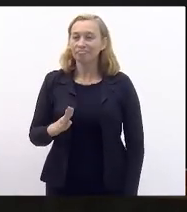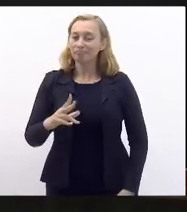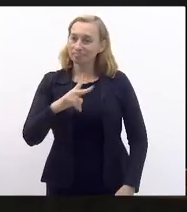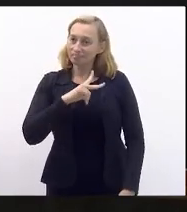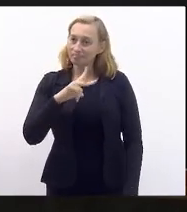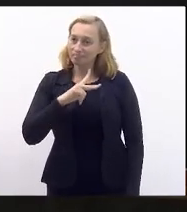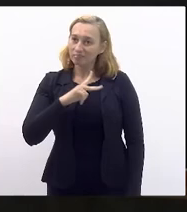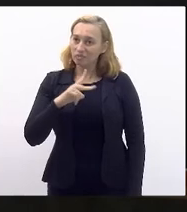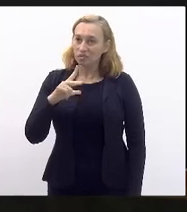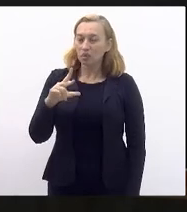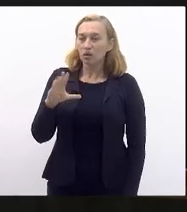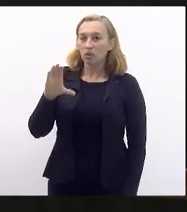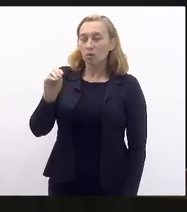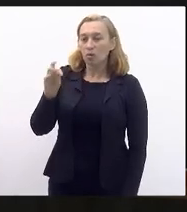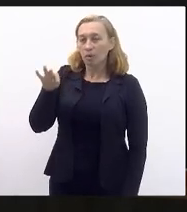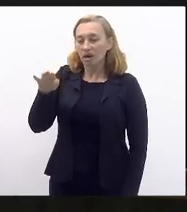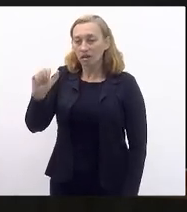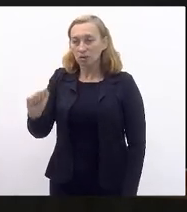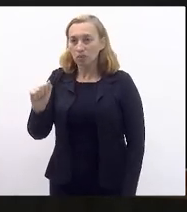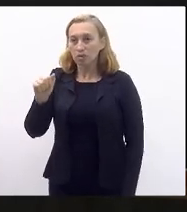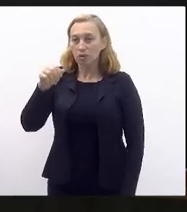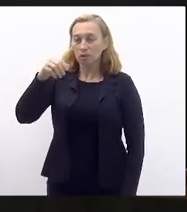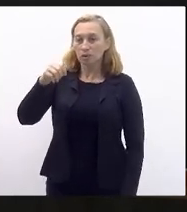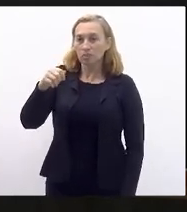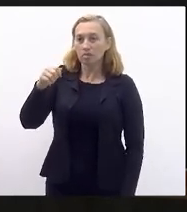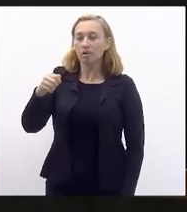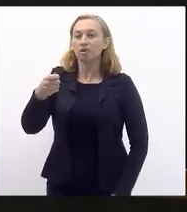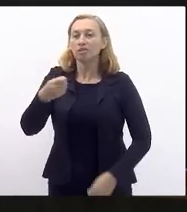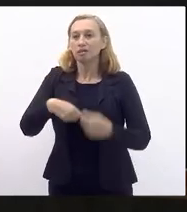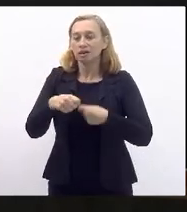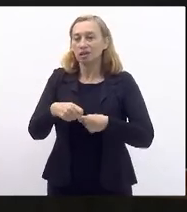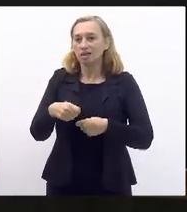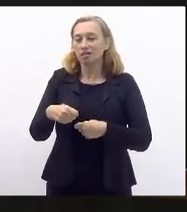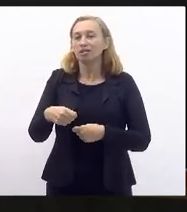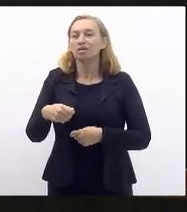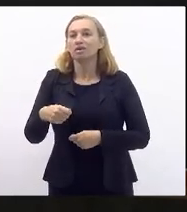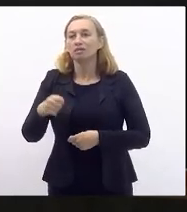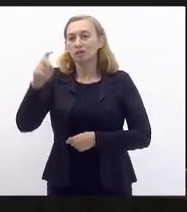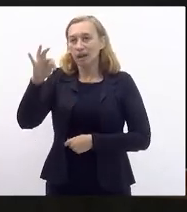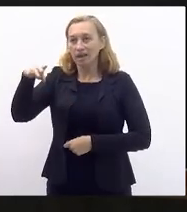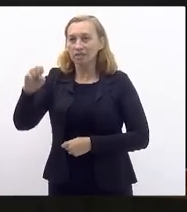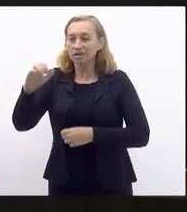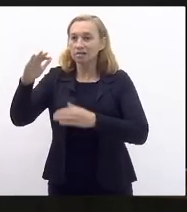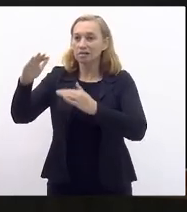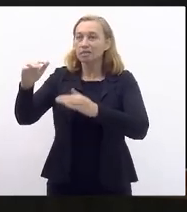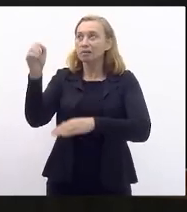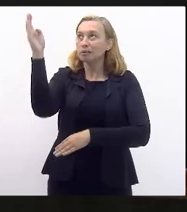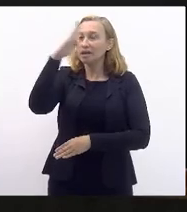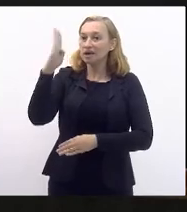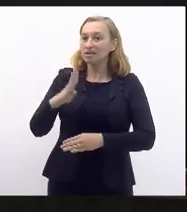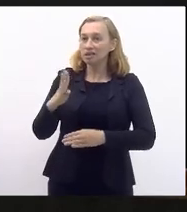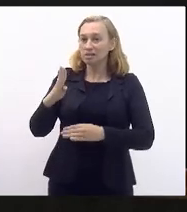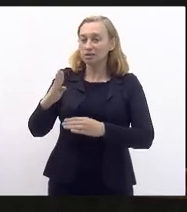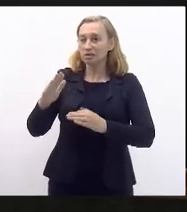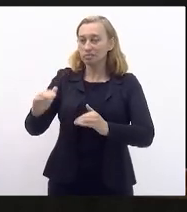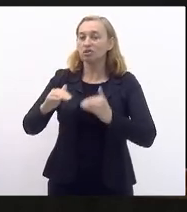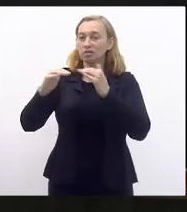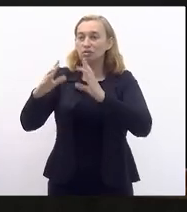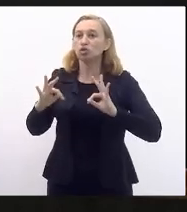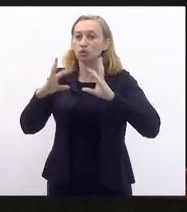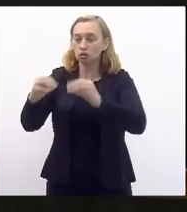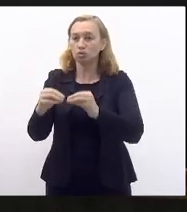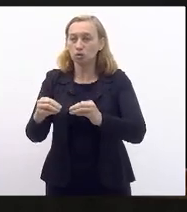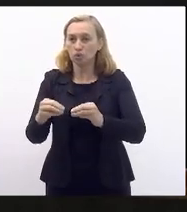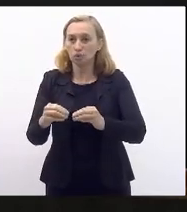para o Comando Militar do Leste Brasil acima de tudo tradição e operacionalidade